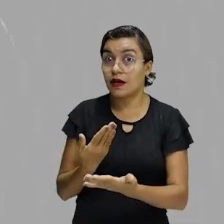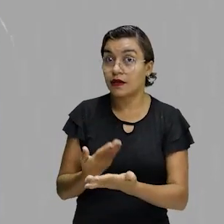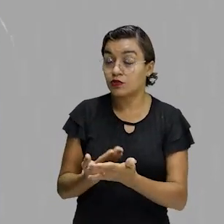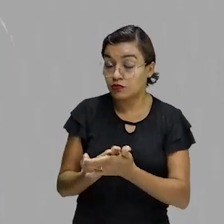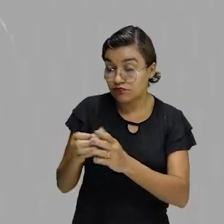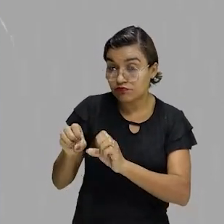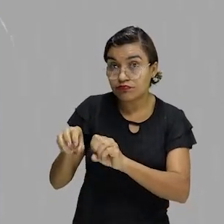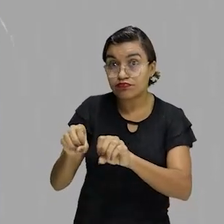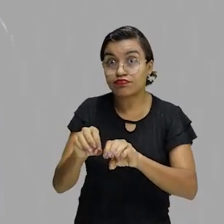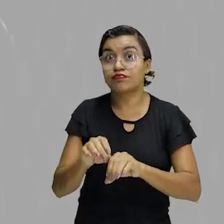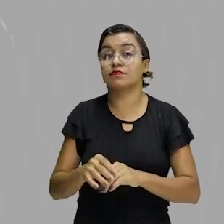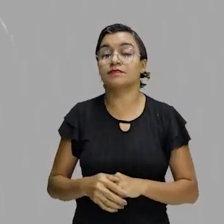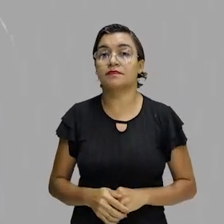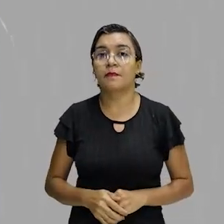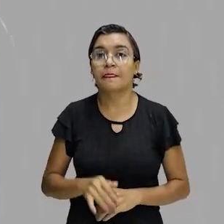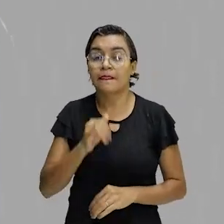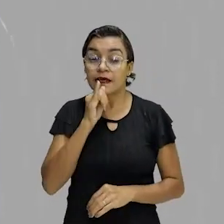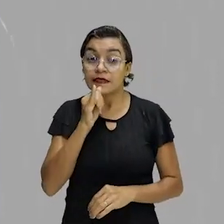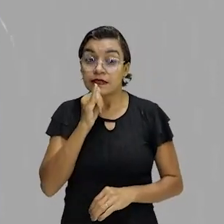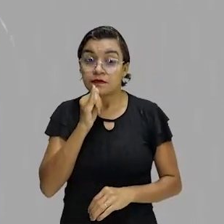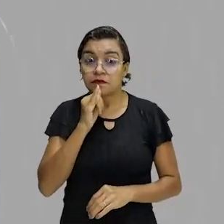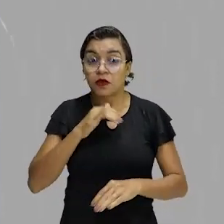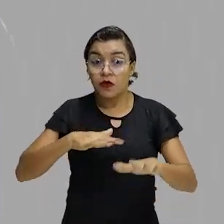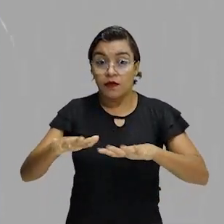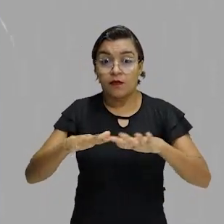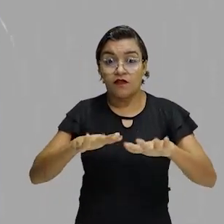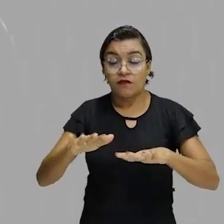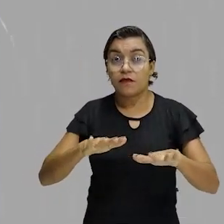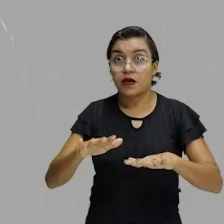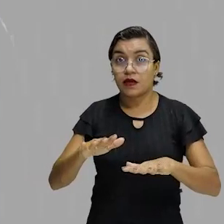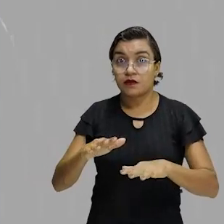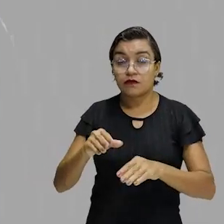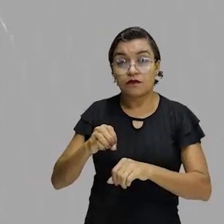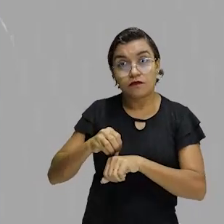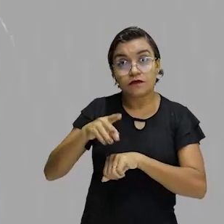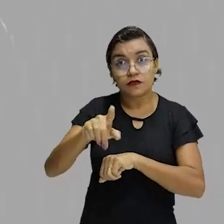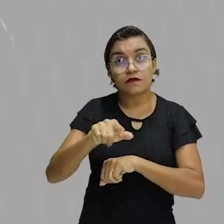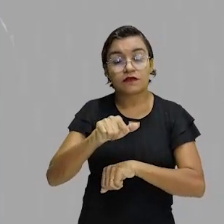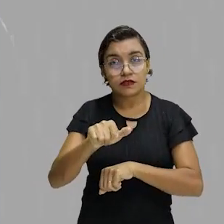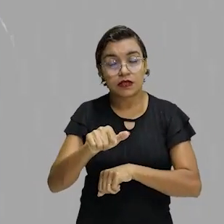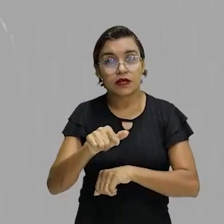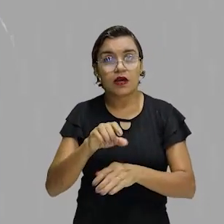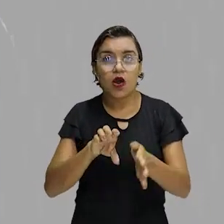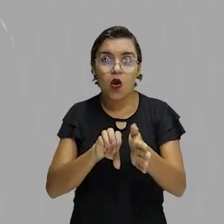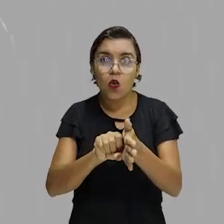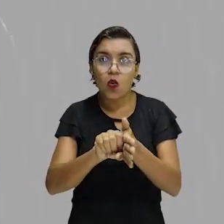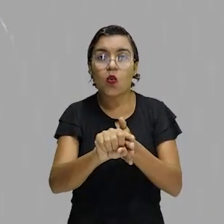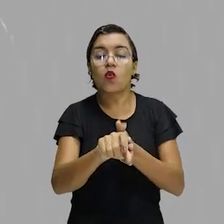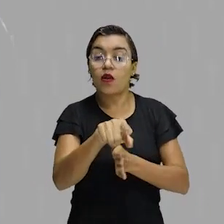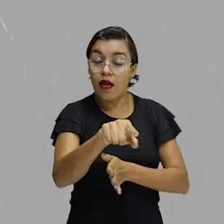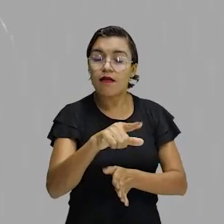culturais. Esses movimentos que eu vou citar, todos eles, se você der uma procurada lá no Google, você vai encontrar